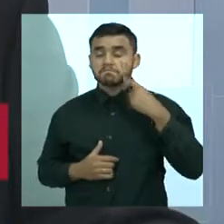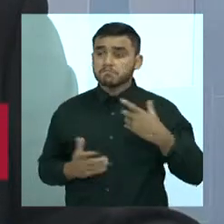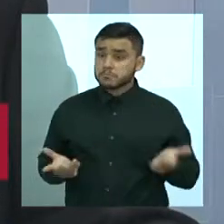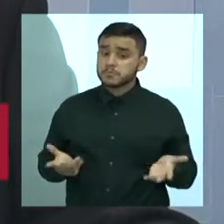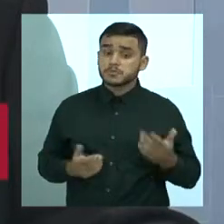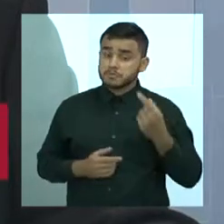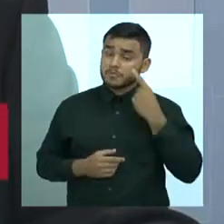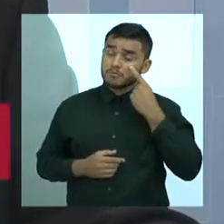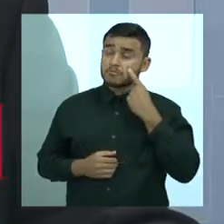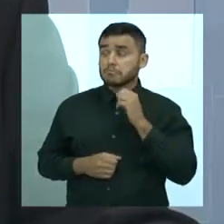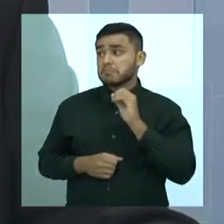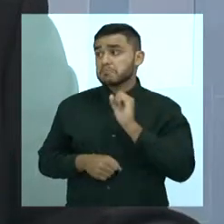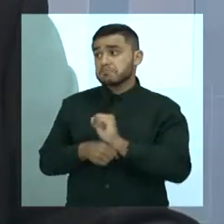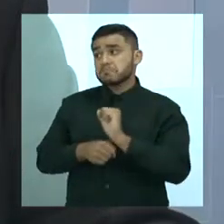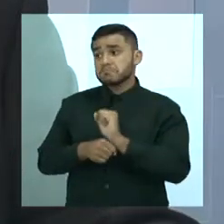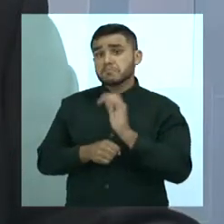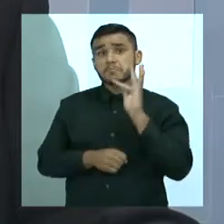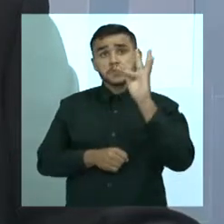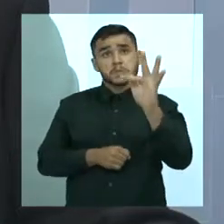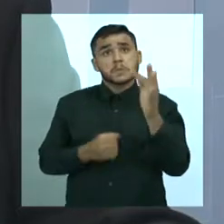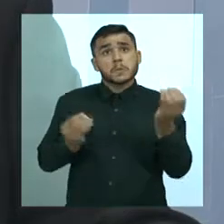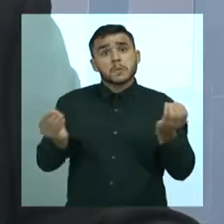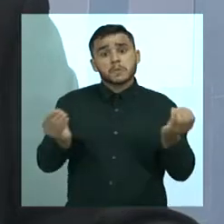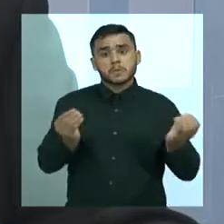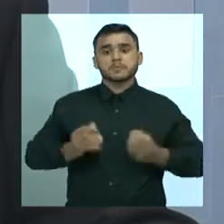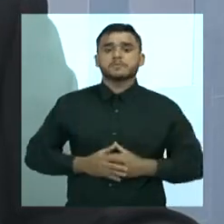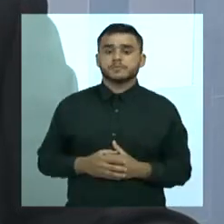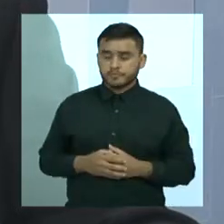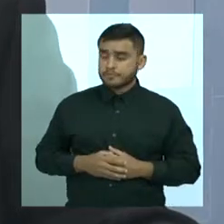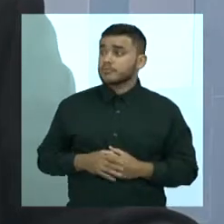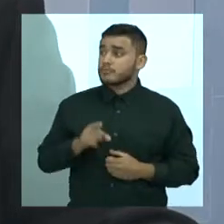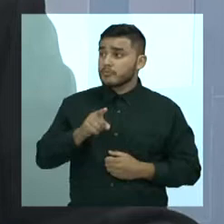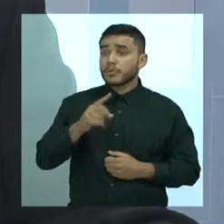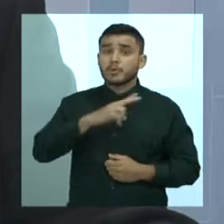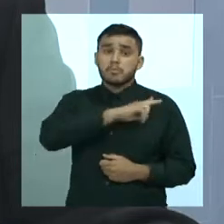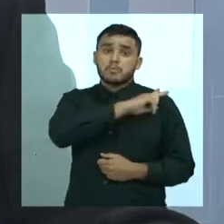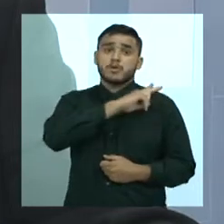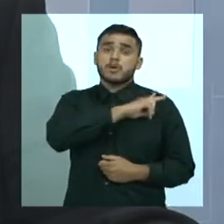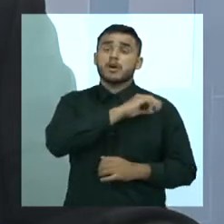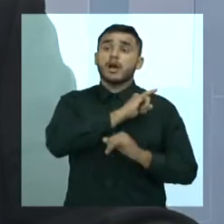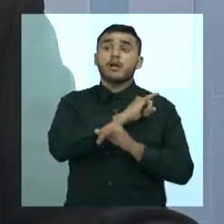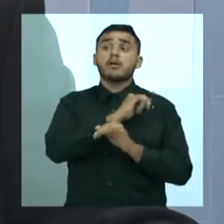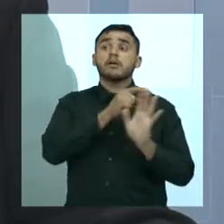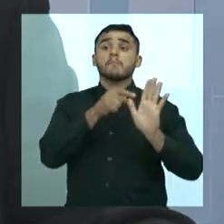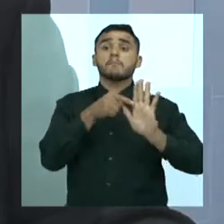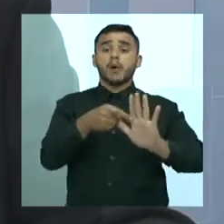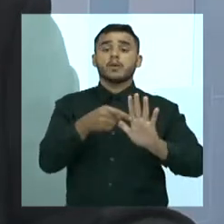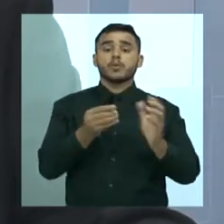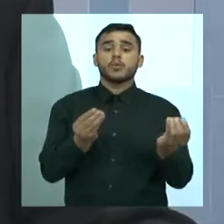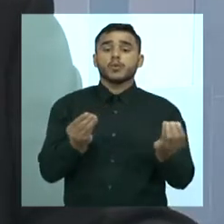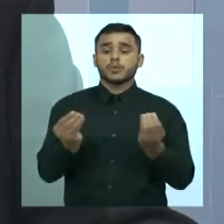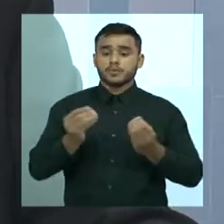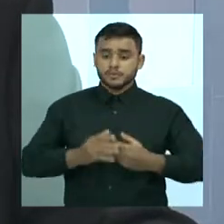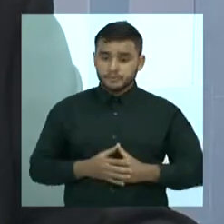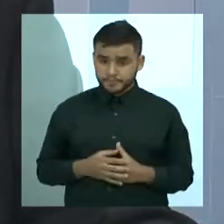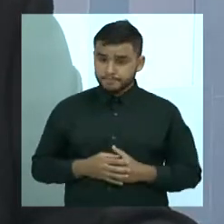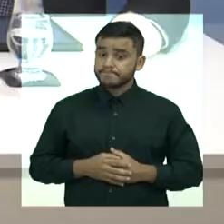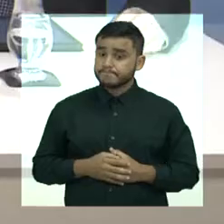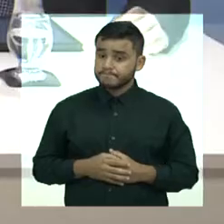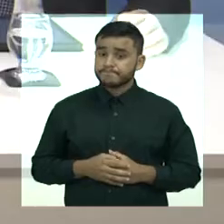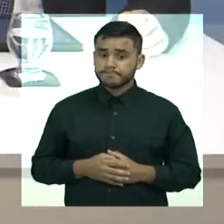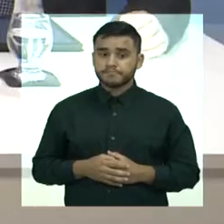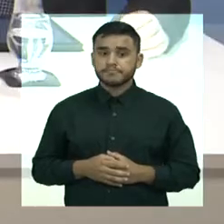que lá na frente, na minha avaliação, ele tem que se explicar melhor para a população. Nós estamos